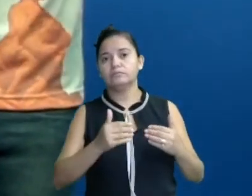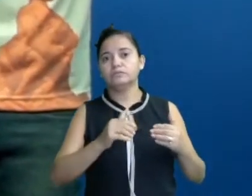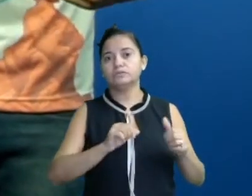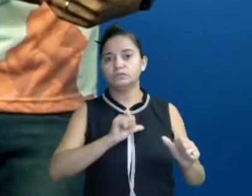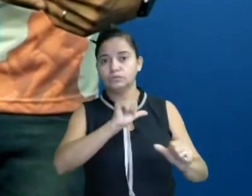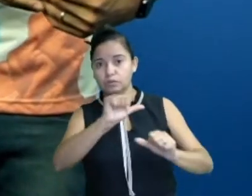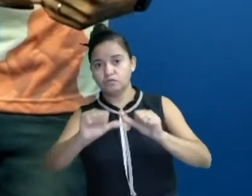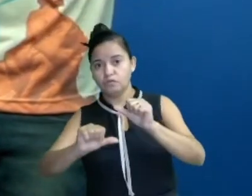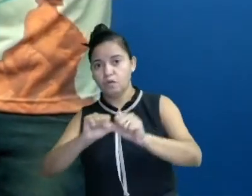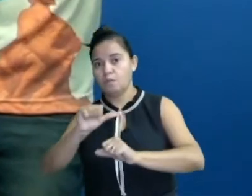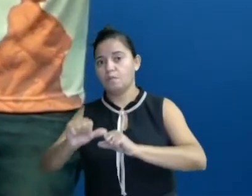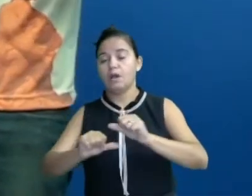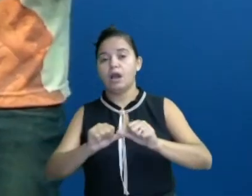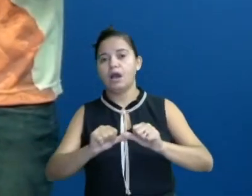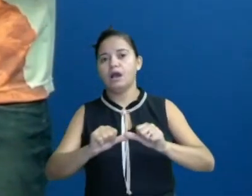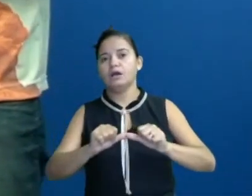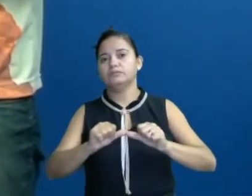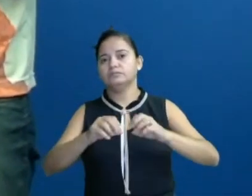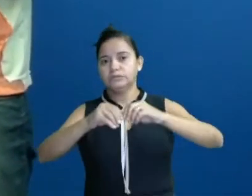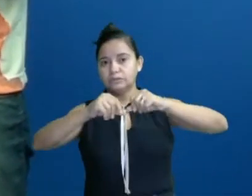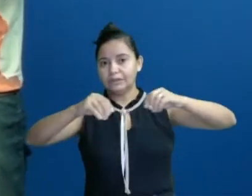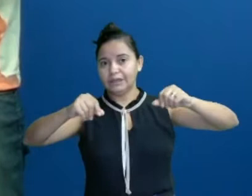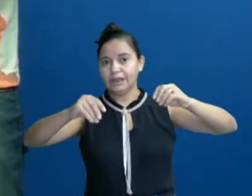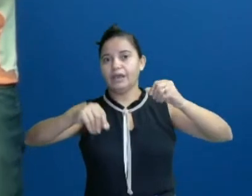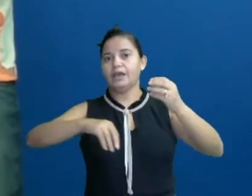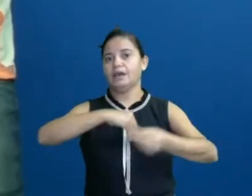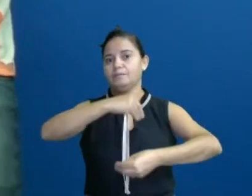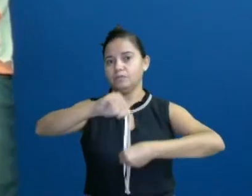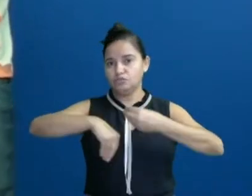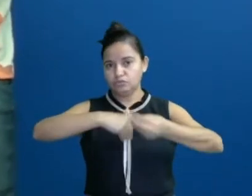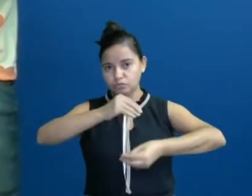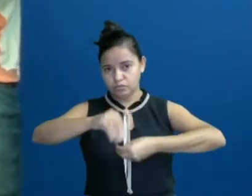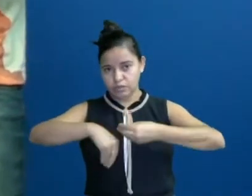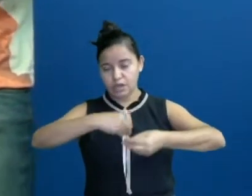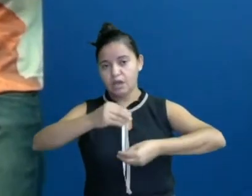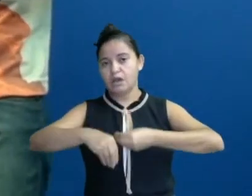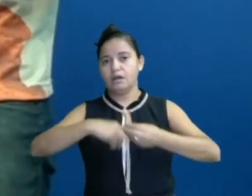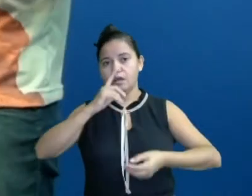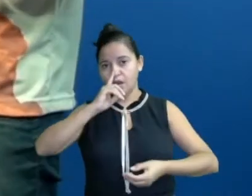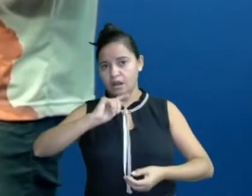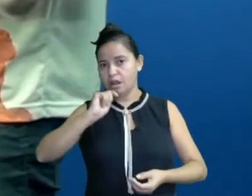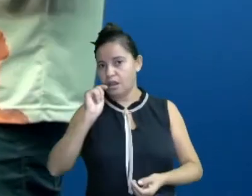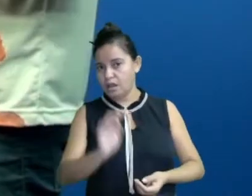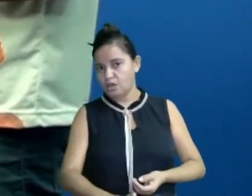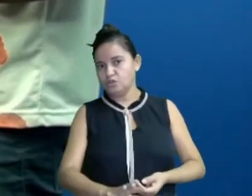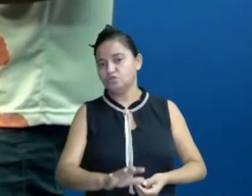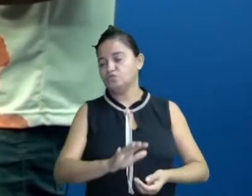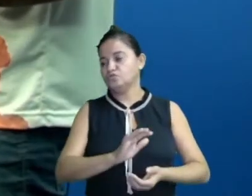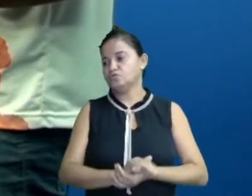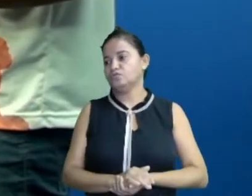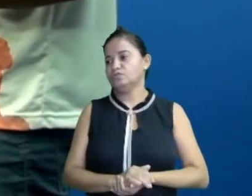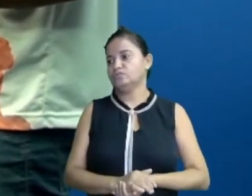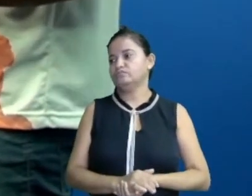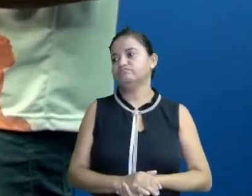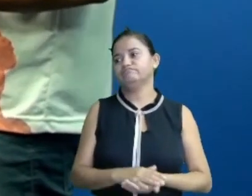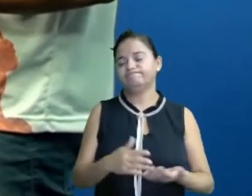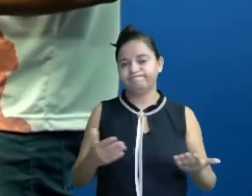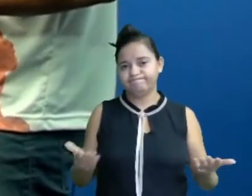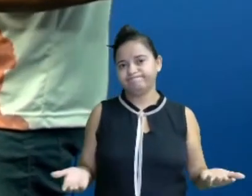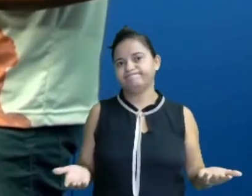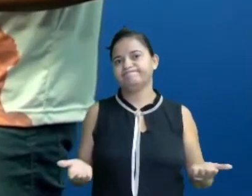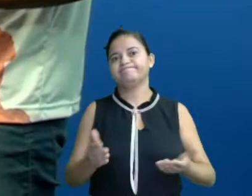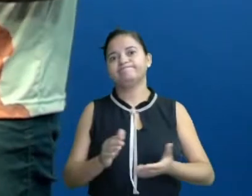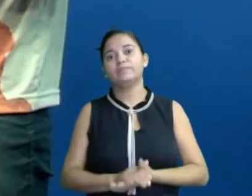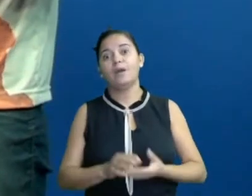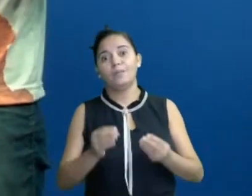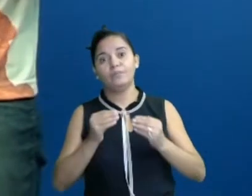vista ambiental são mais adequados, né, agridem menos o meio ambiente do que esses lixões aí que